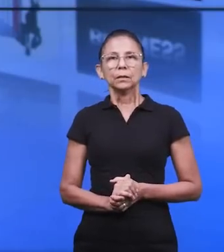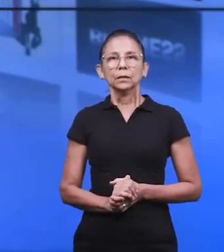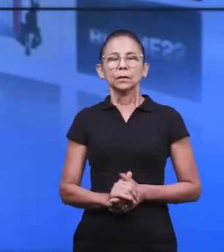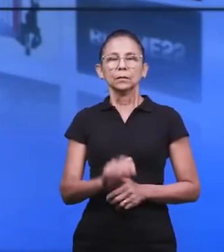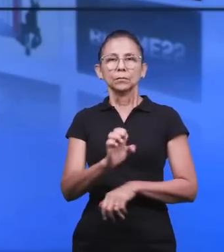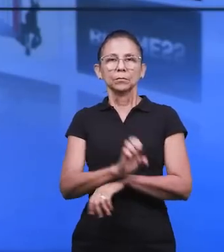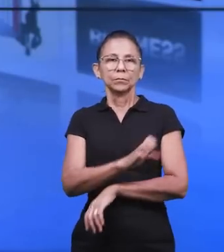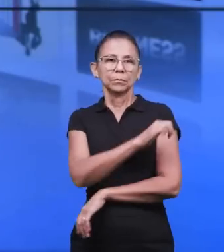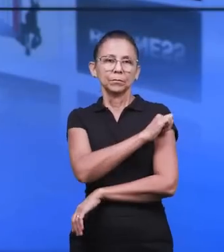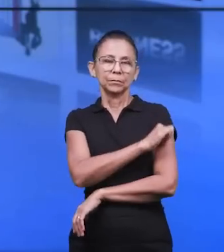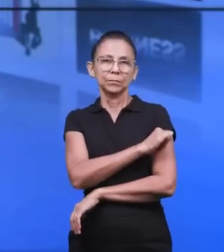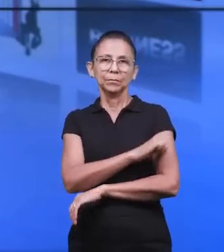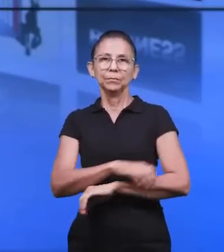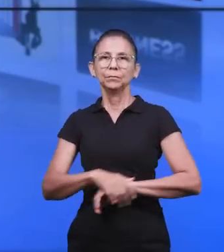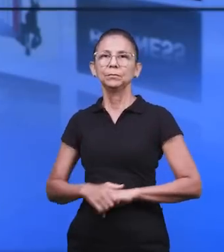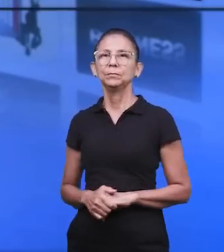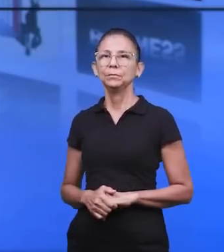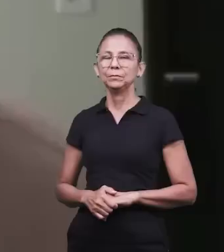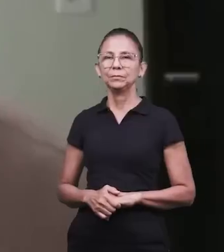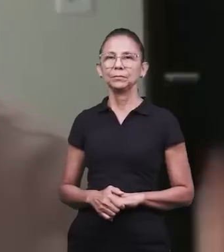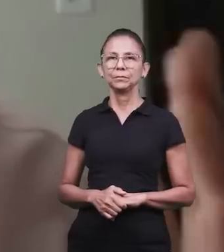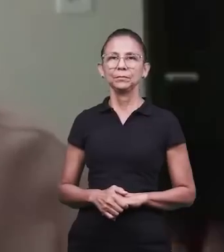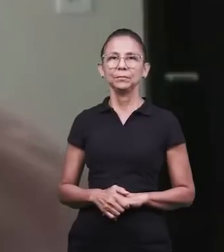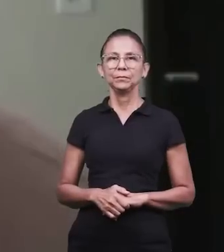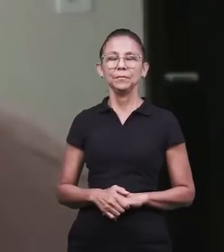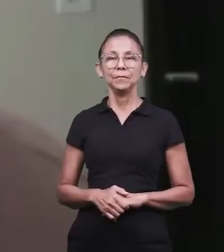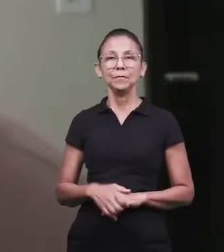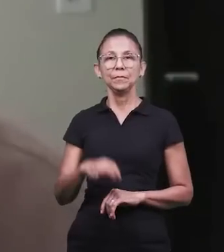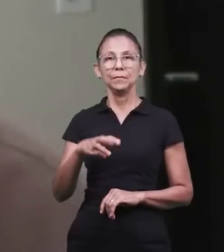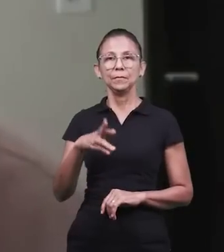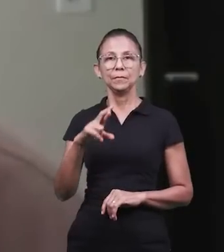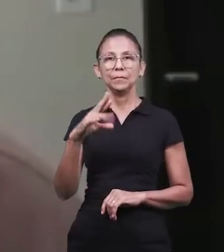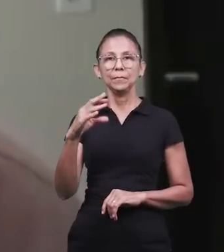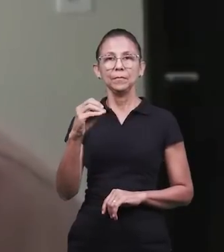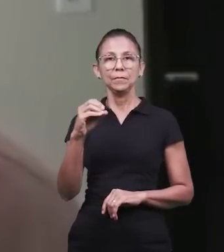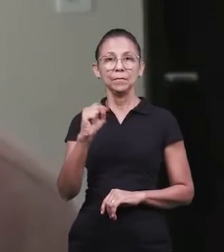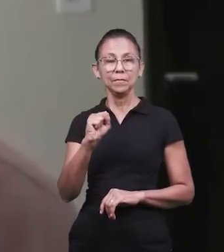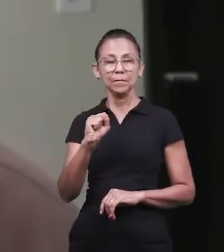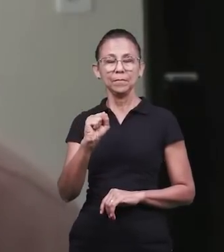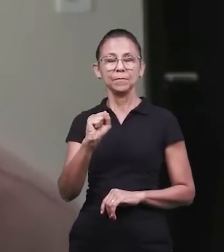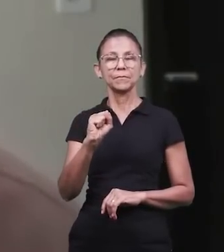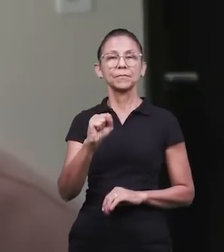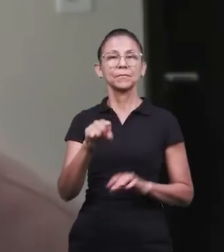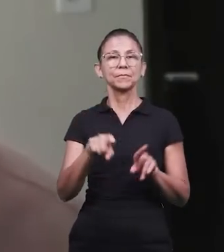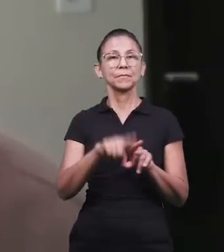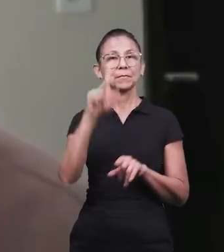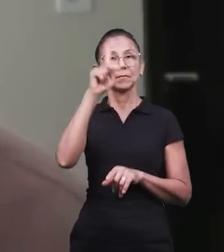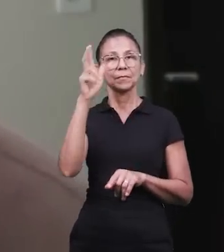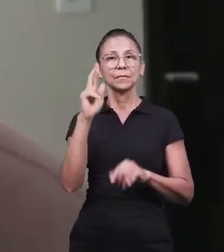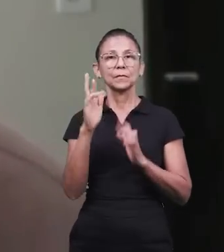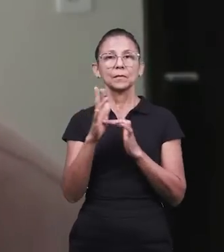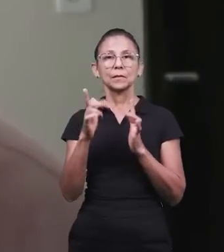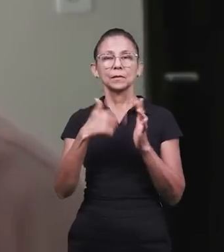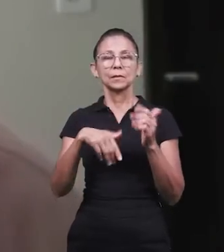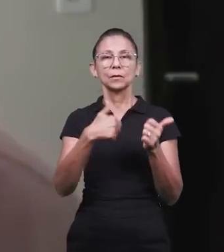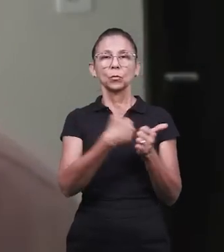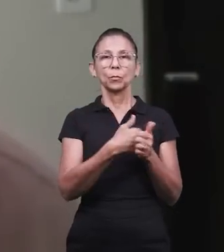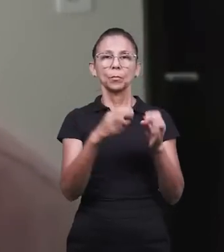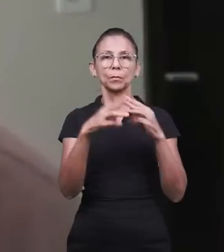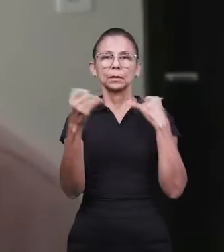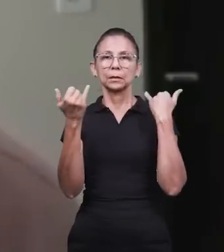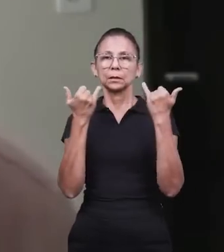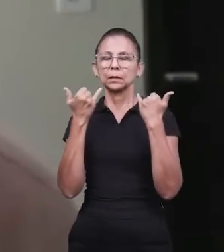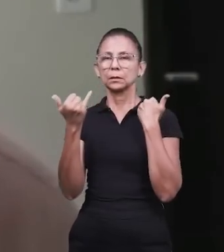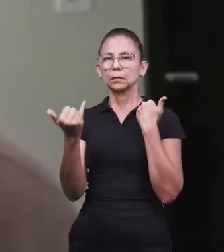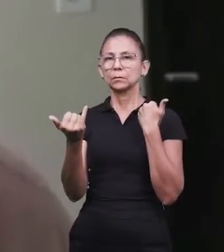companheiro Marco Lacerda. Pai do Senhor, Marco. A paz do Senhor, Jorge, e aos demais irmãos que nos acompanham aqui no Manaim News. Nós iremos